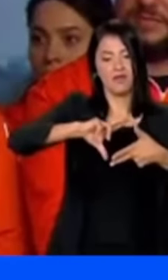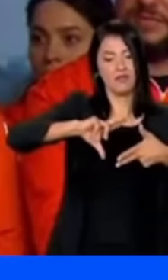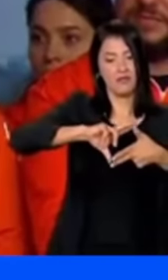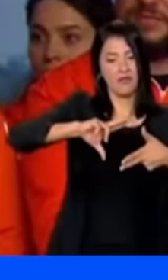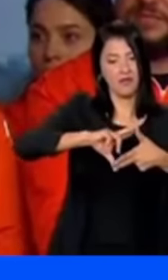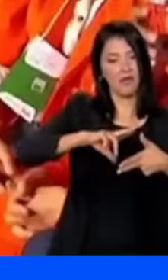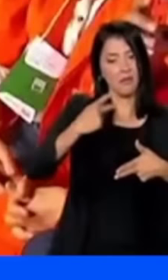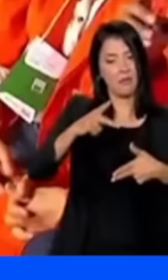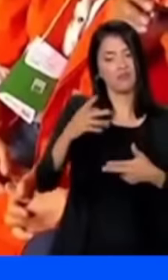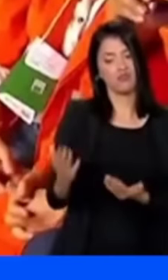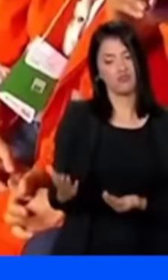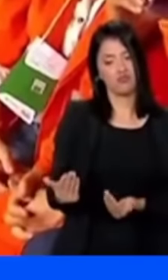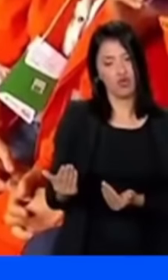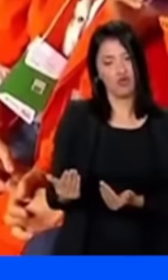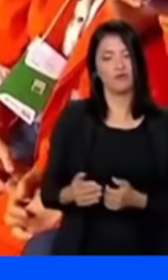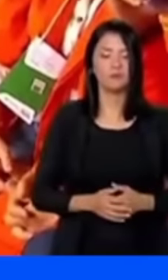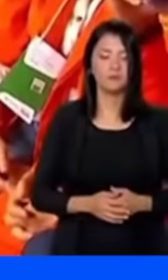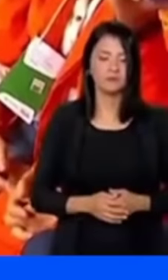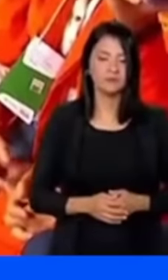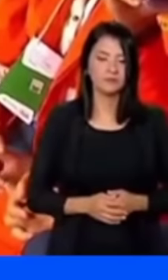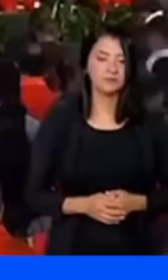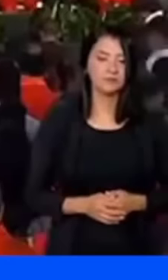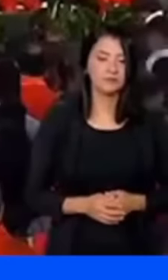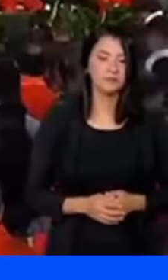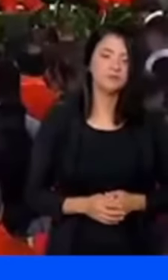os nossos jovens, presidente.